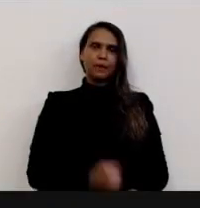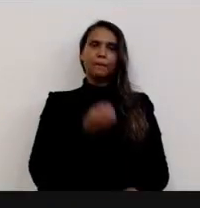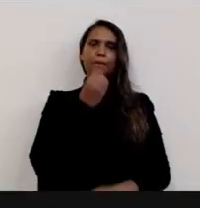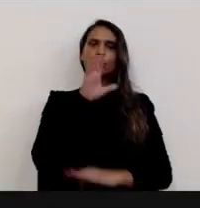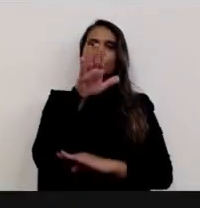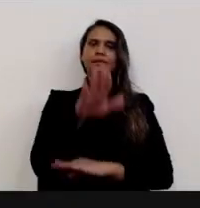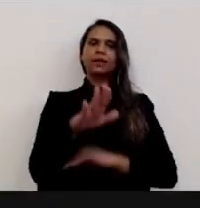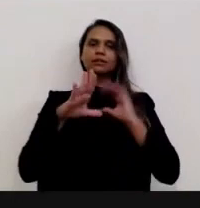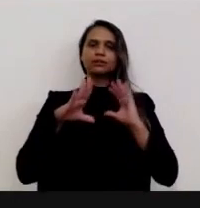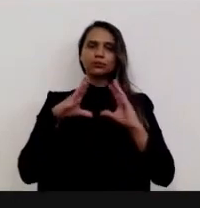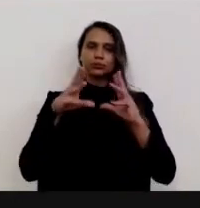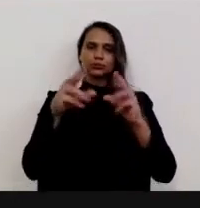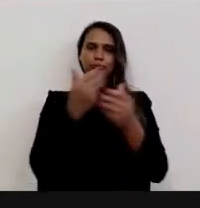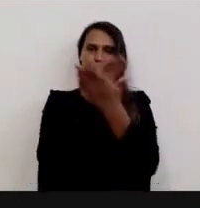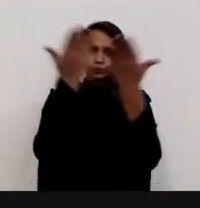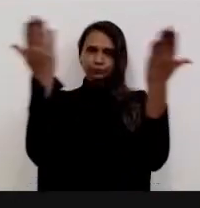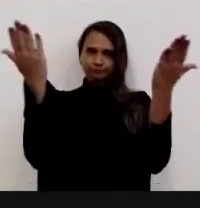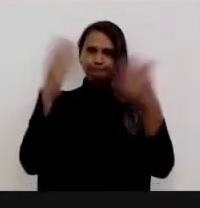Boa tarde a todos.